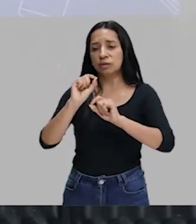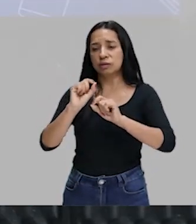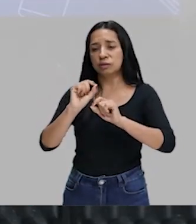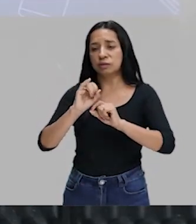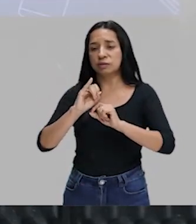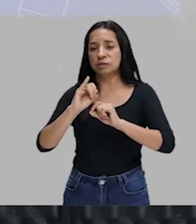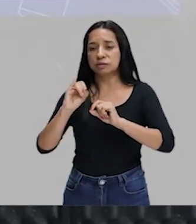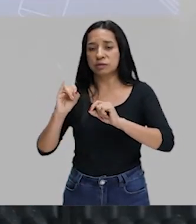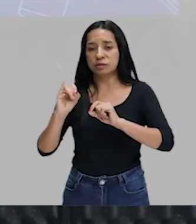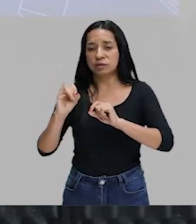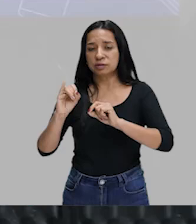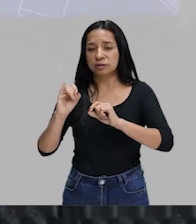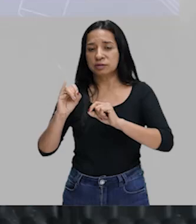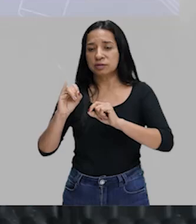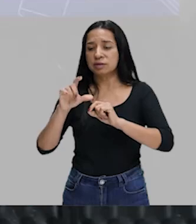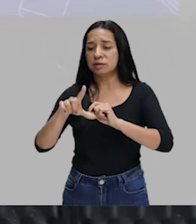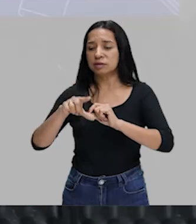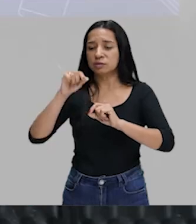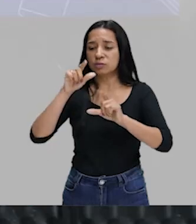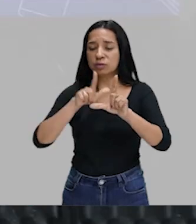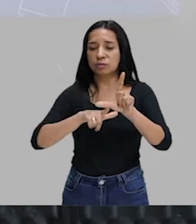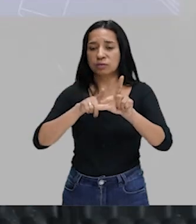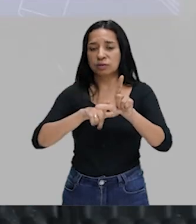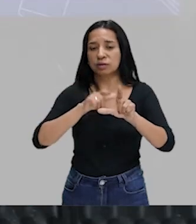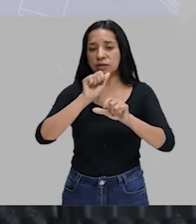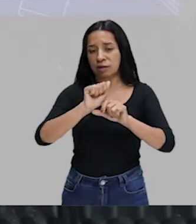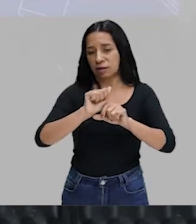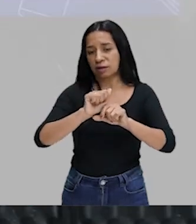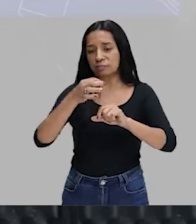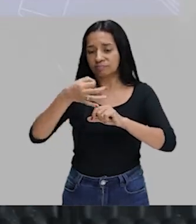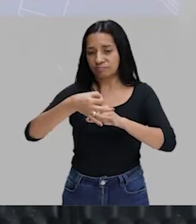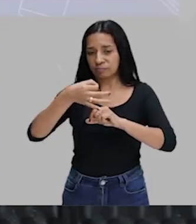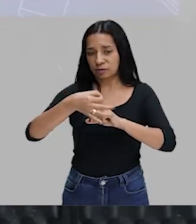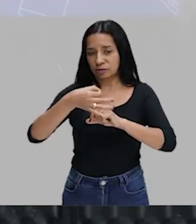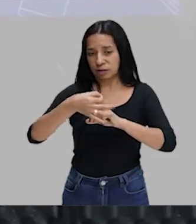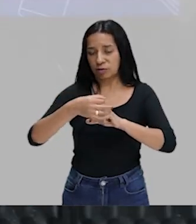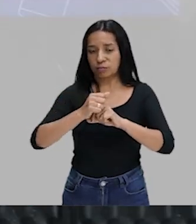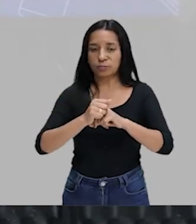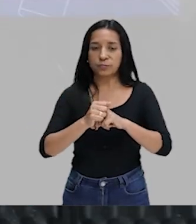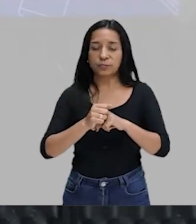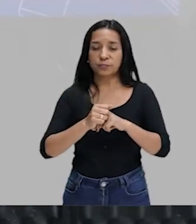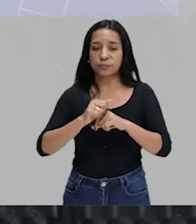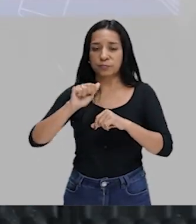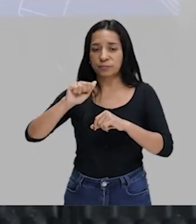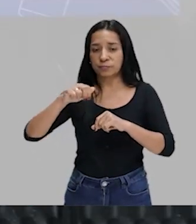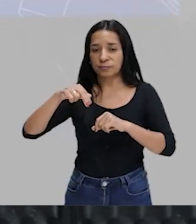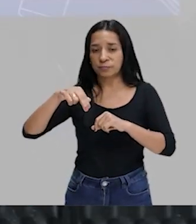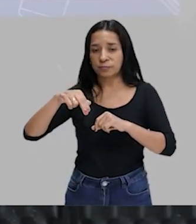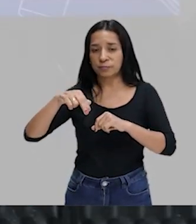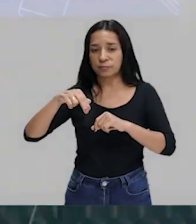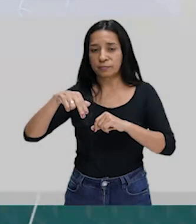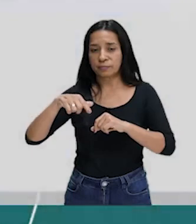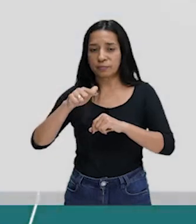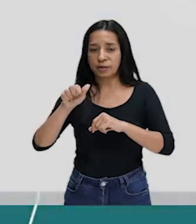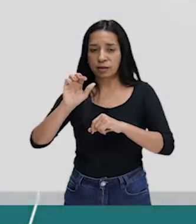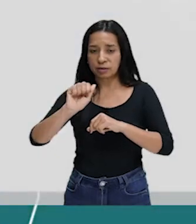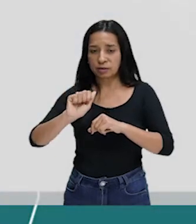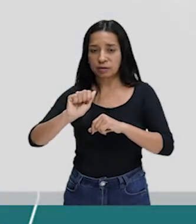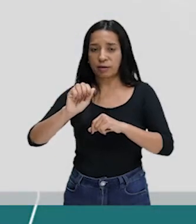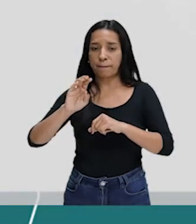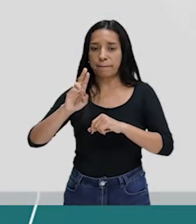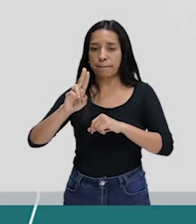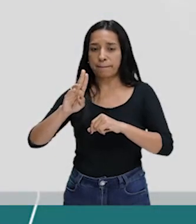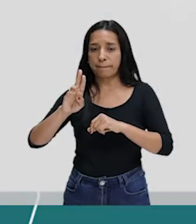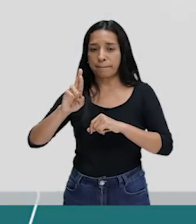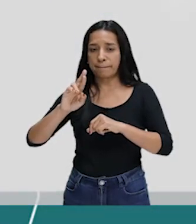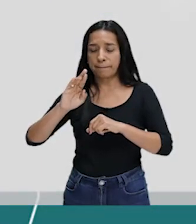você marcou a letra A, você acertou, vai se formar, né, vai se tornar uma anã branca. Então a estrela,